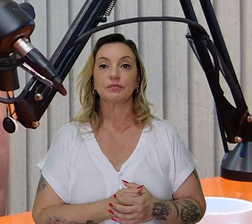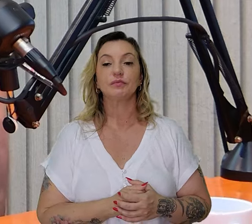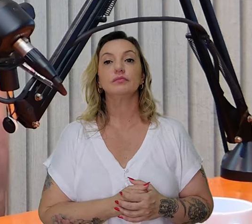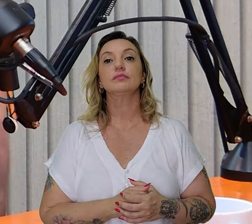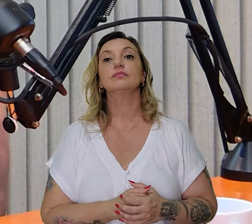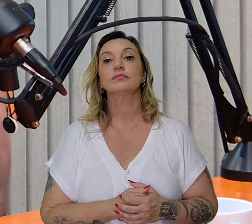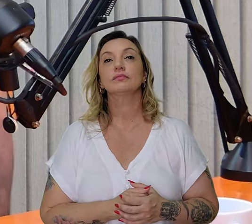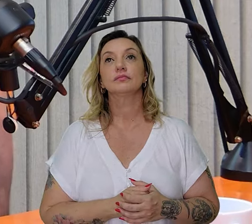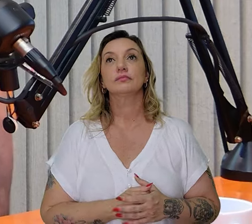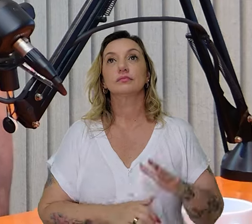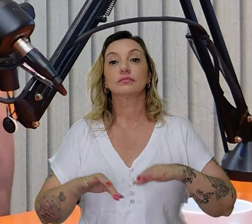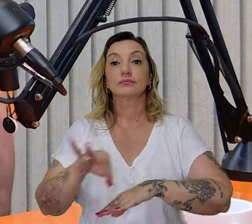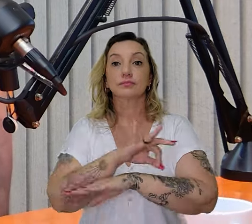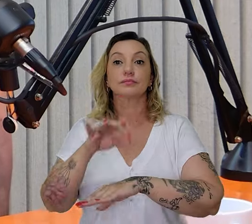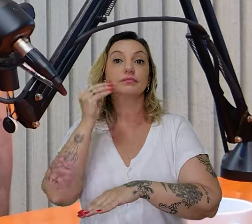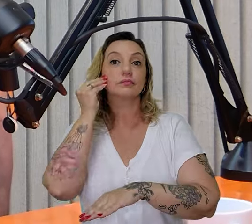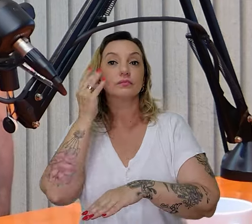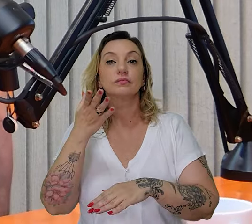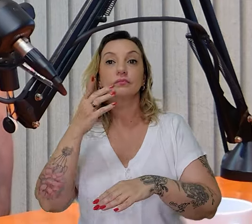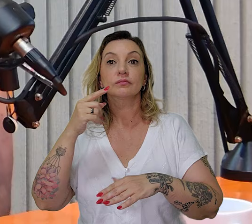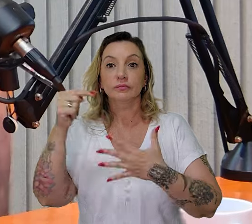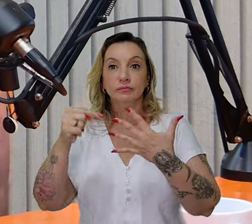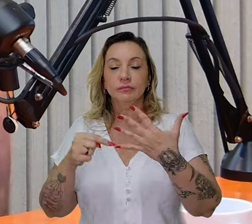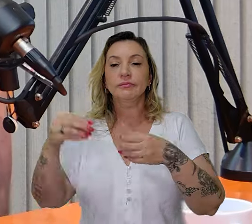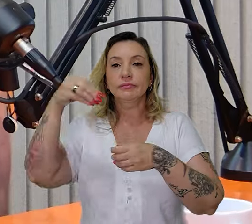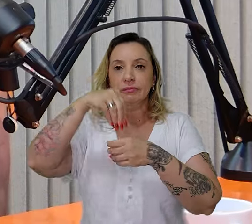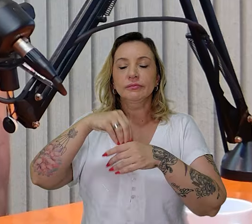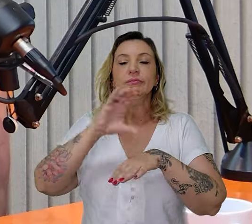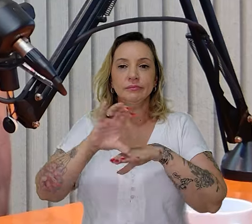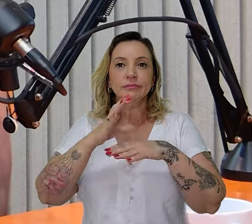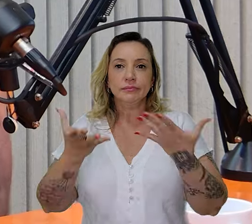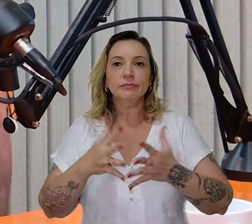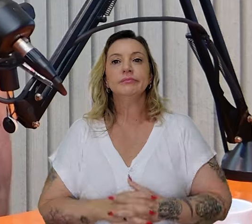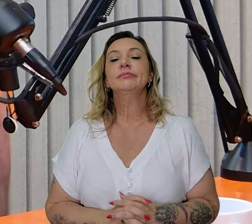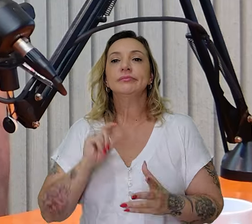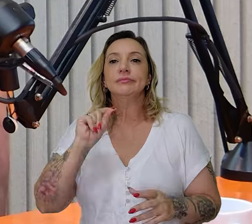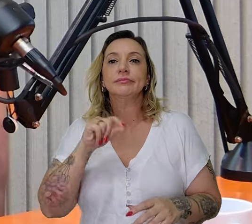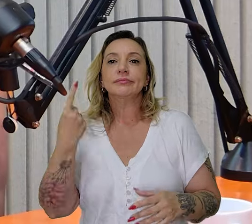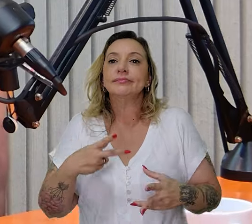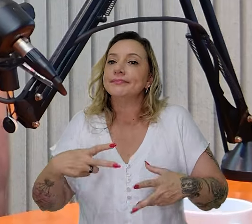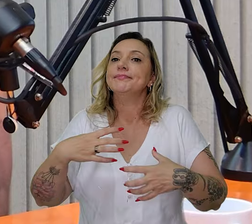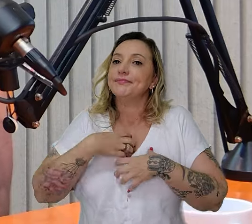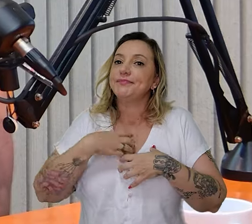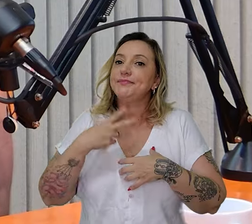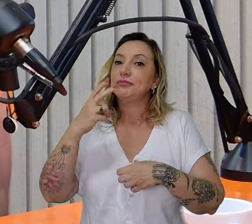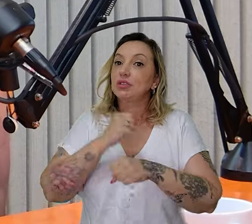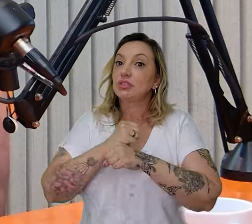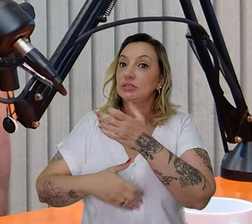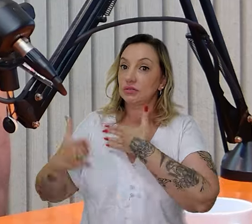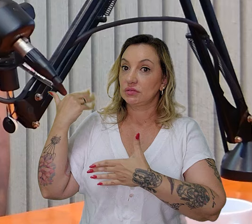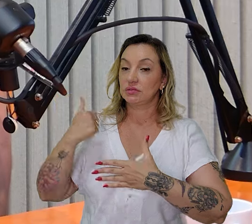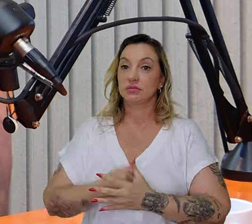experiência Isso é uma matéria dentro dos cursos né O que a gente sentiu há do anos atrás é que